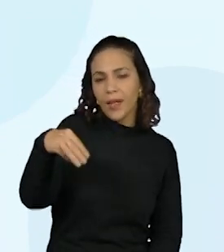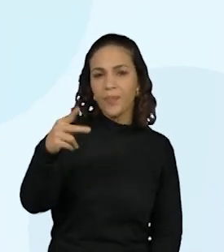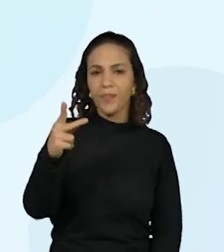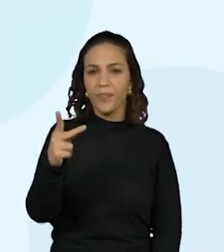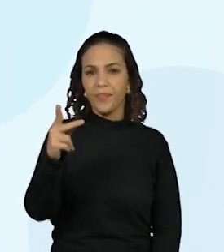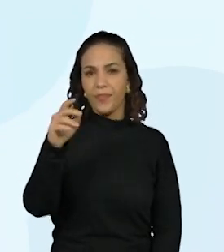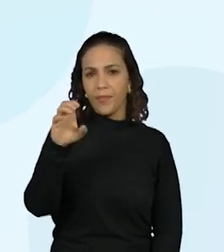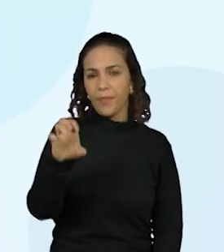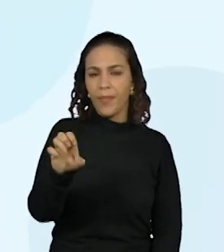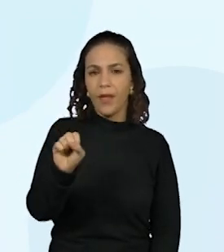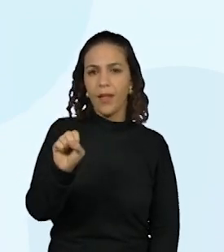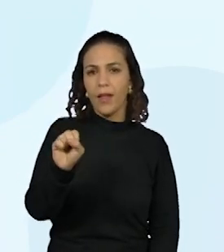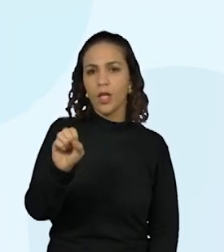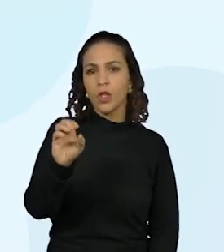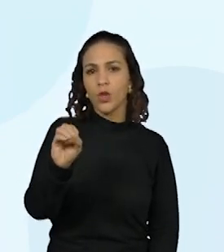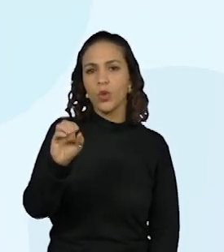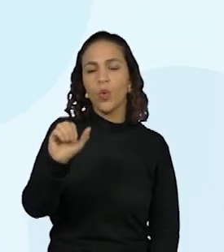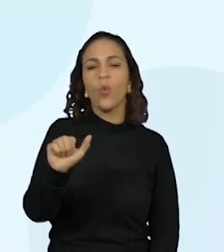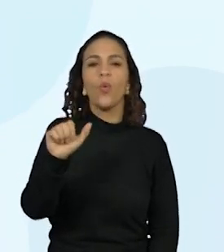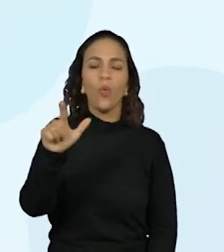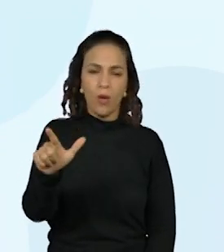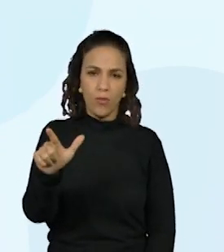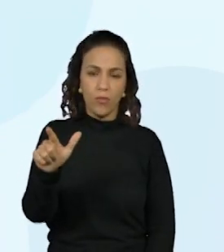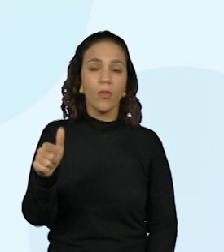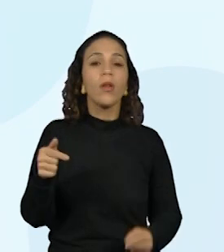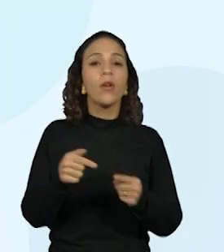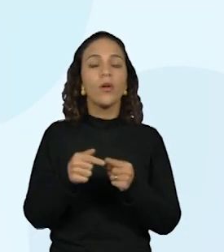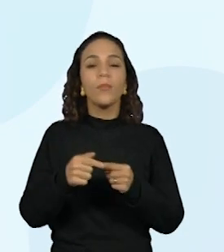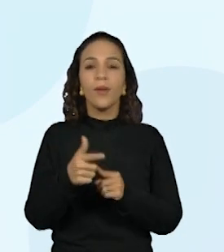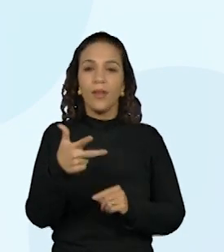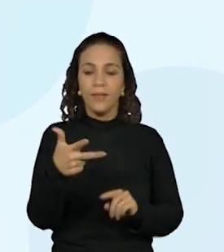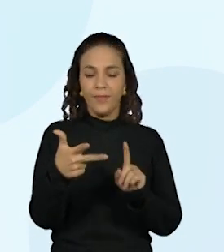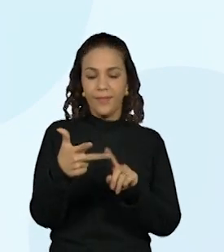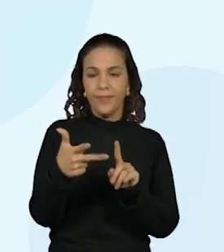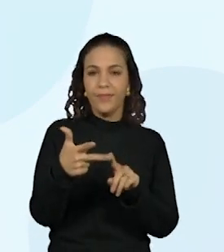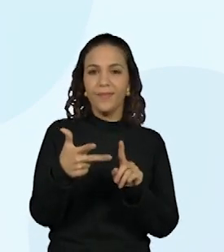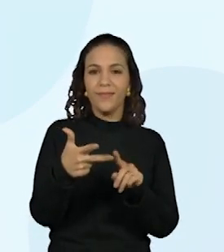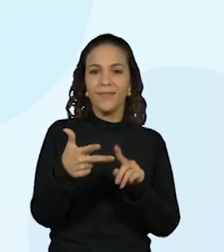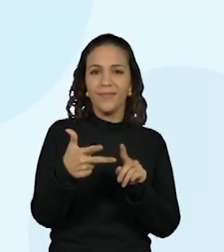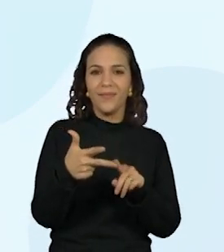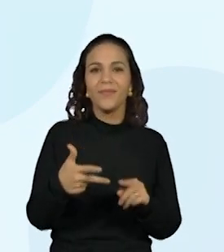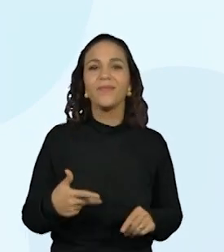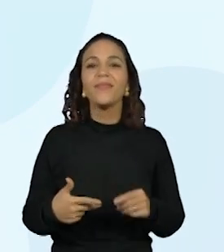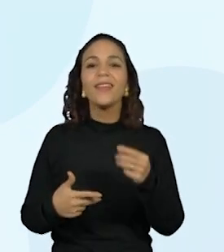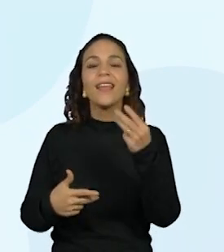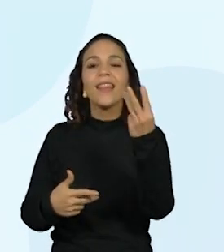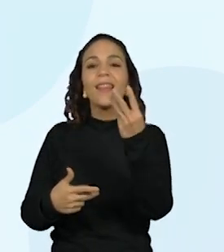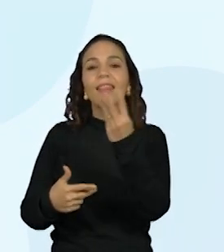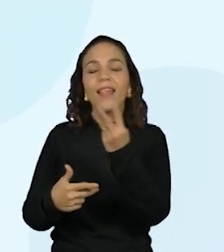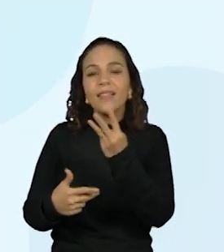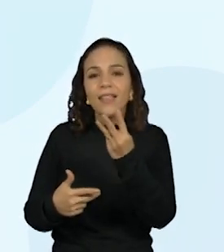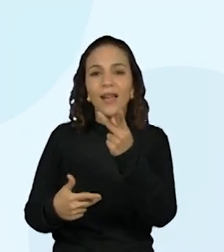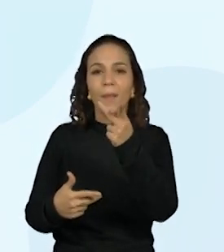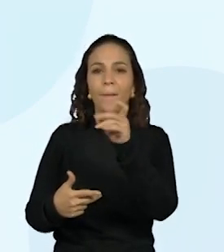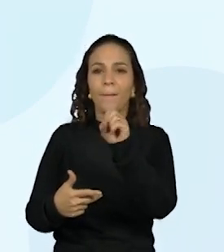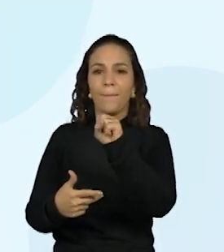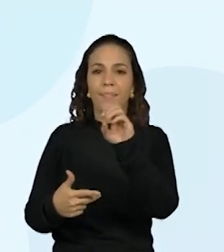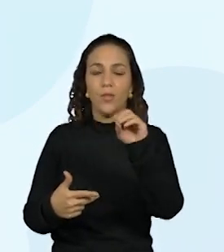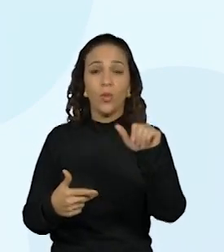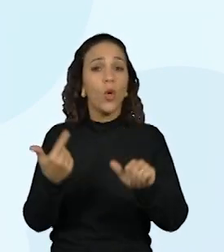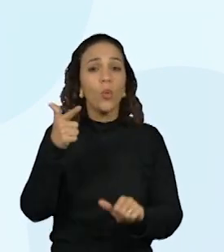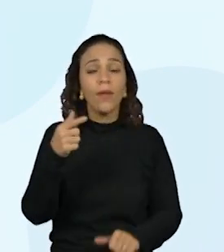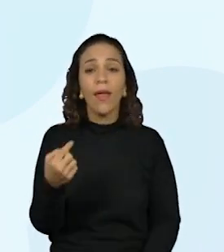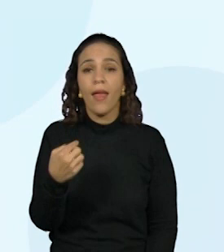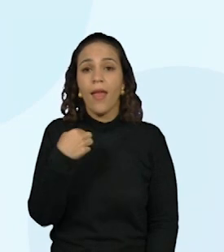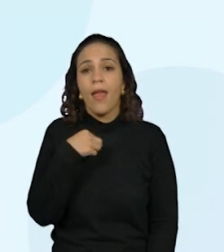ele é escrito em terceira pessoa, do singular ou do plural. Não tem eu ou nós, tem